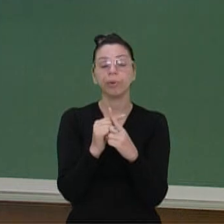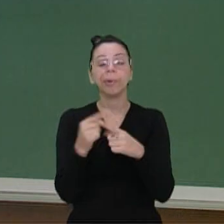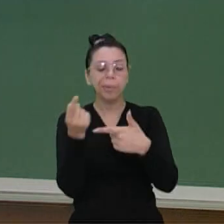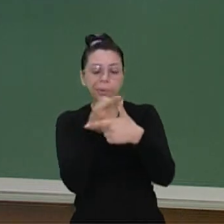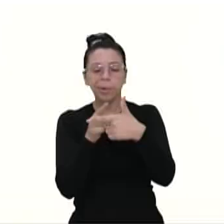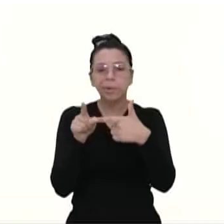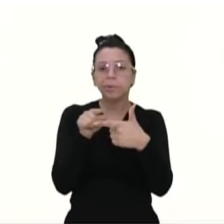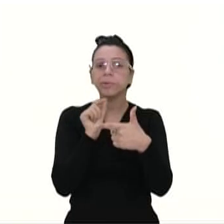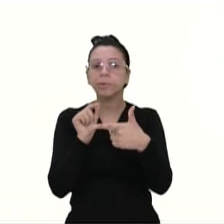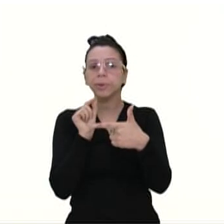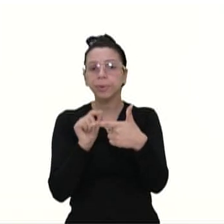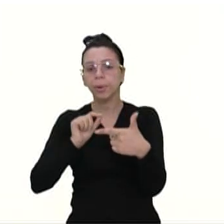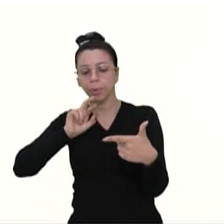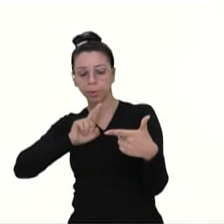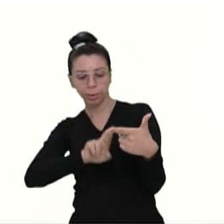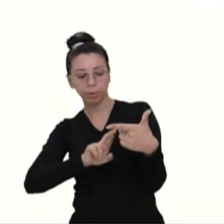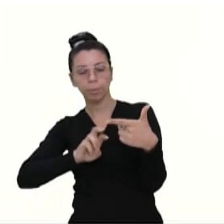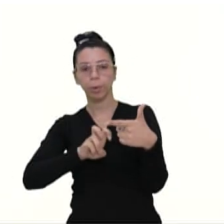divisão dá